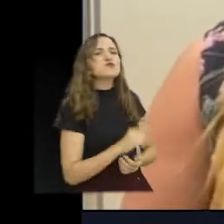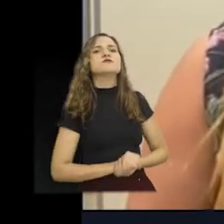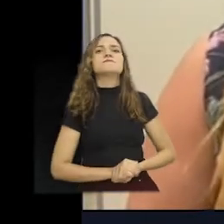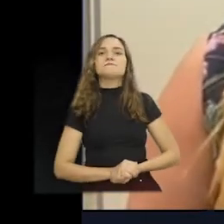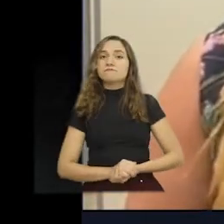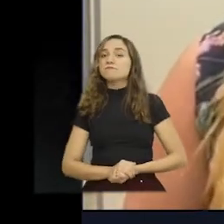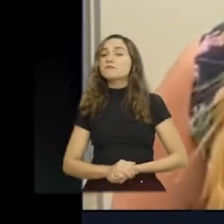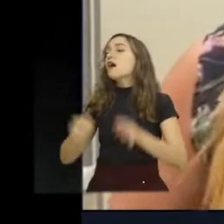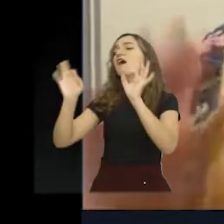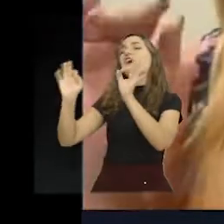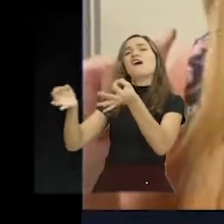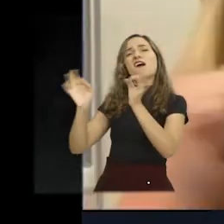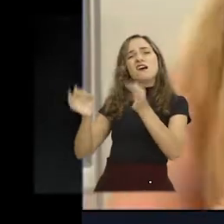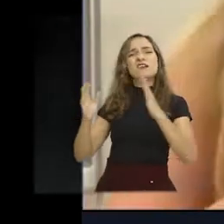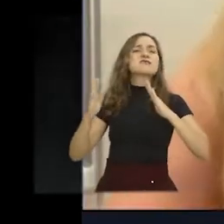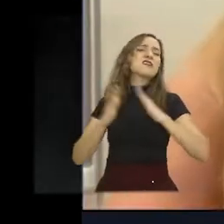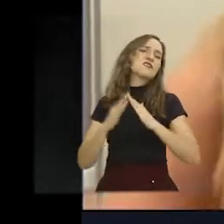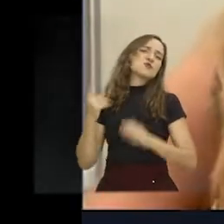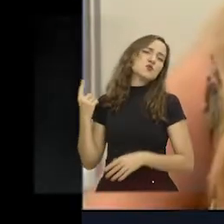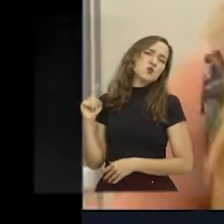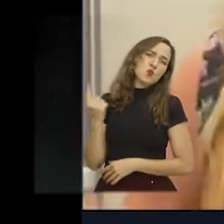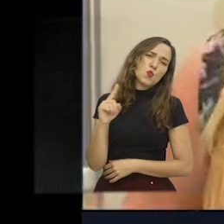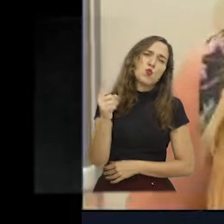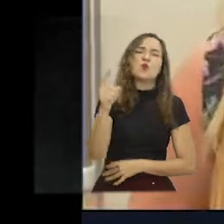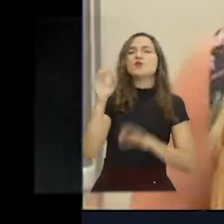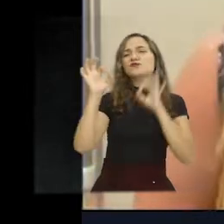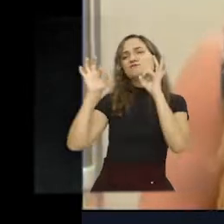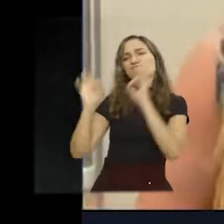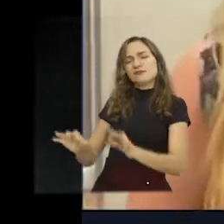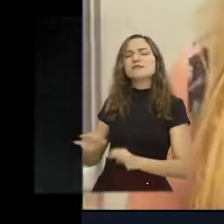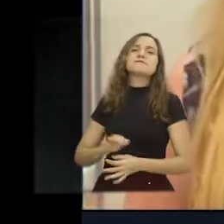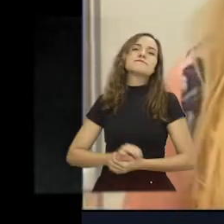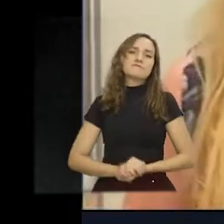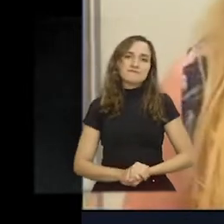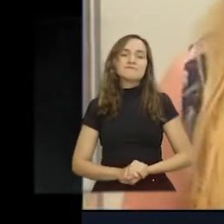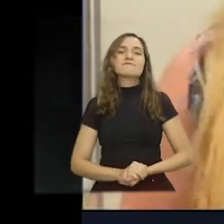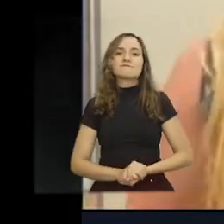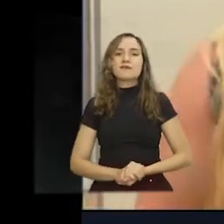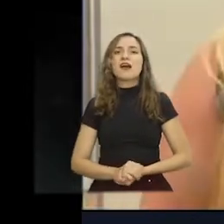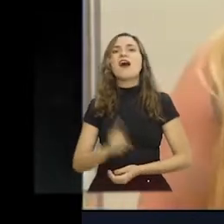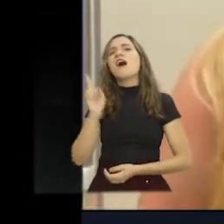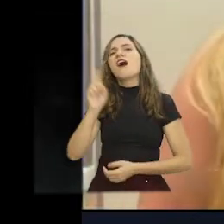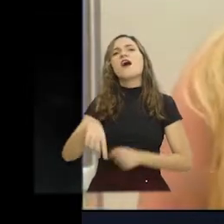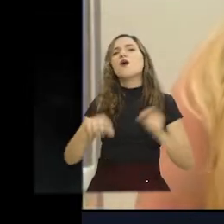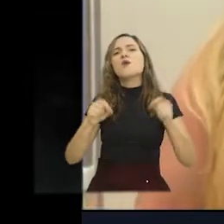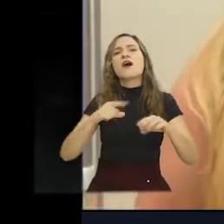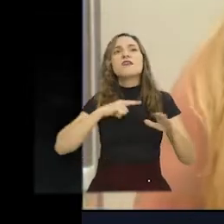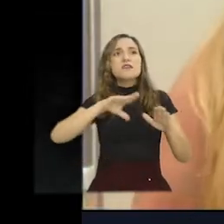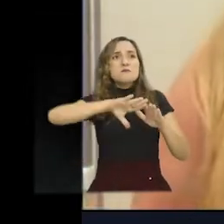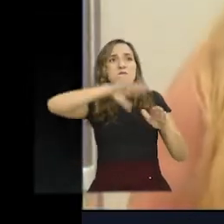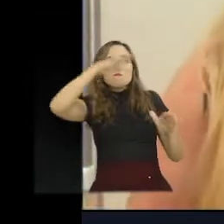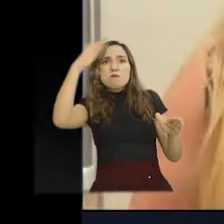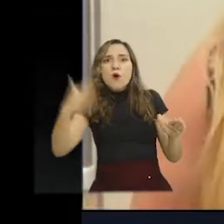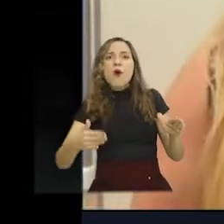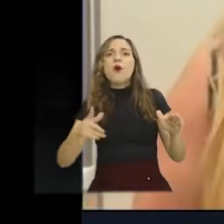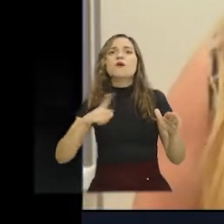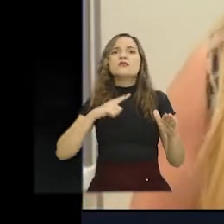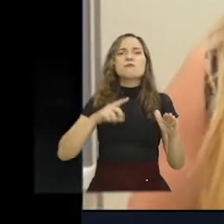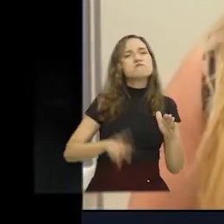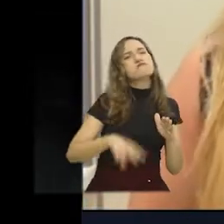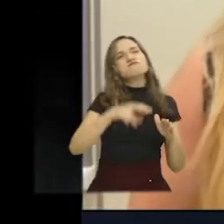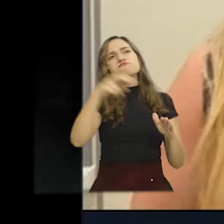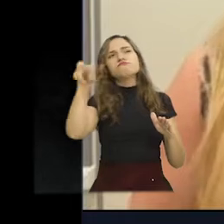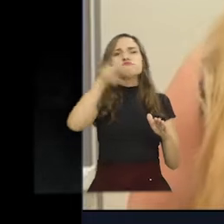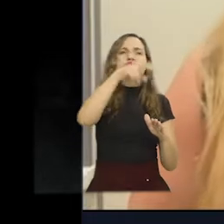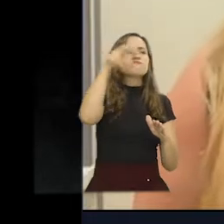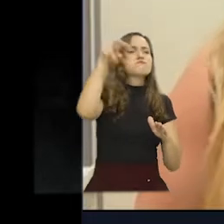Perguntou o lobo. Oh, sim! Respondeu o Chapeuzinho Vermelho. É pra lá daquele moinho que você